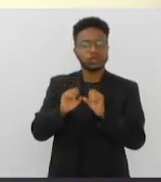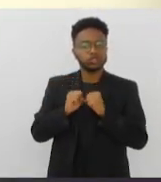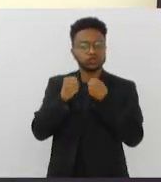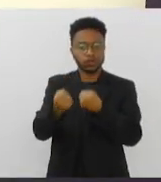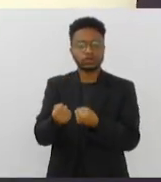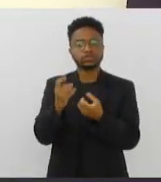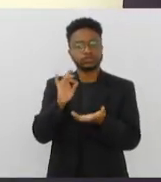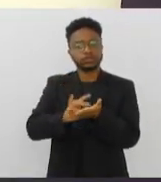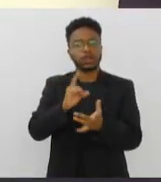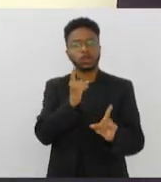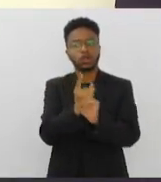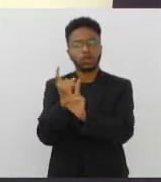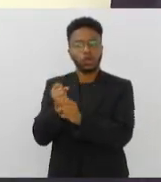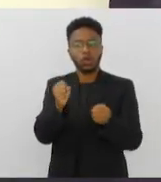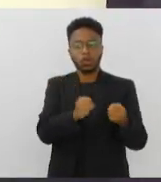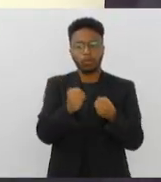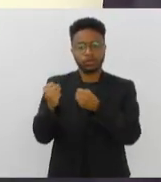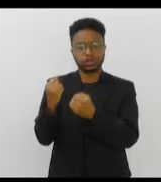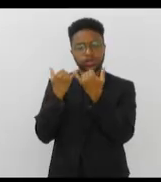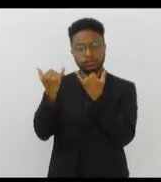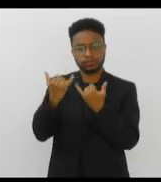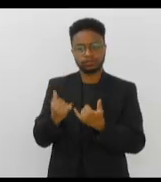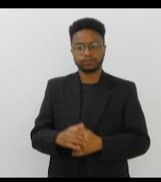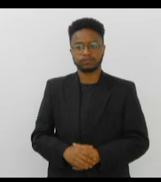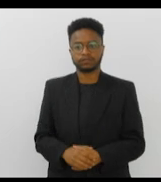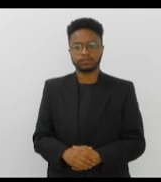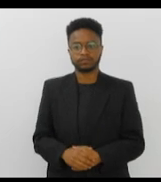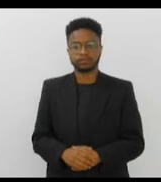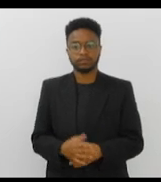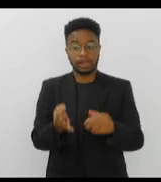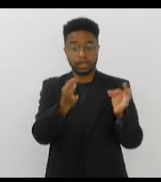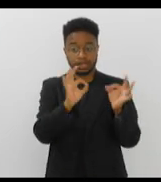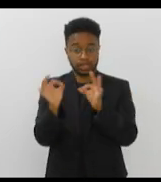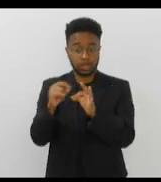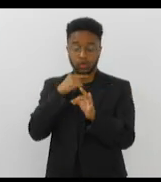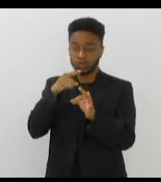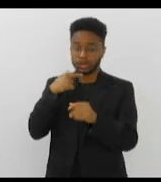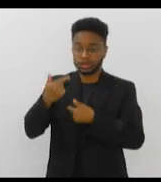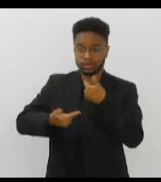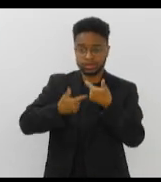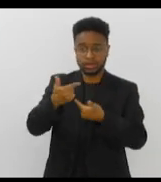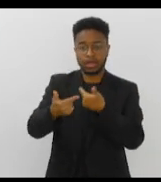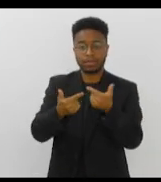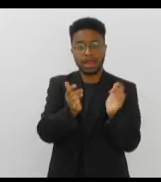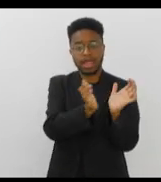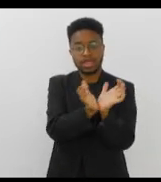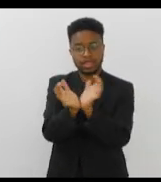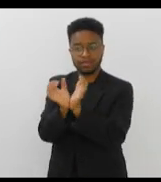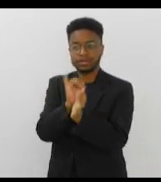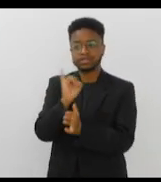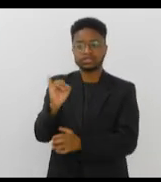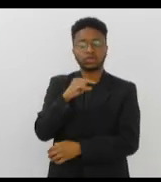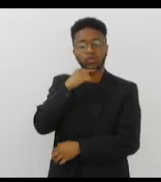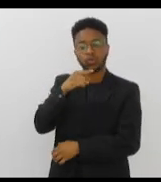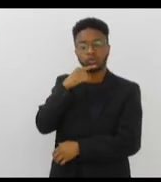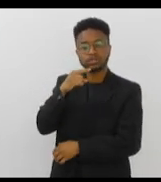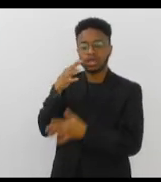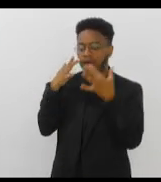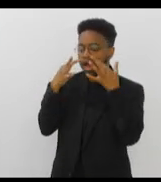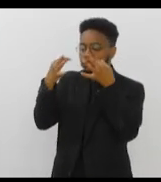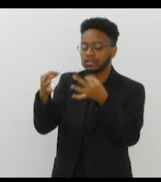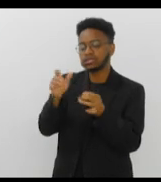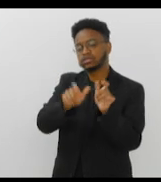verdadeiro poder da transformação. Ninguém conseguirá trabalhar em equipe se não aprender a